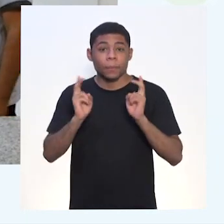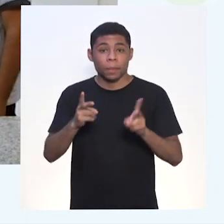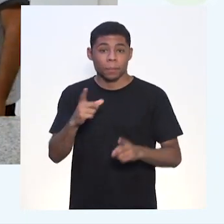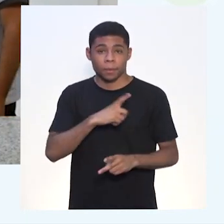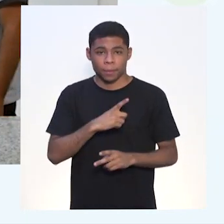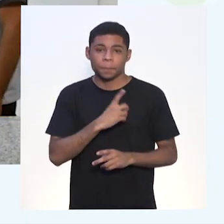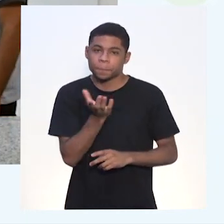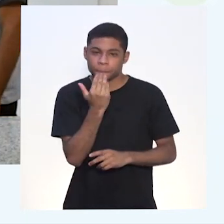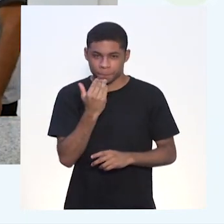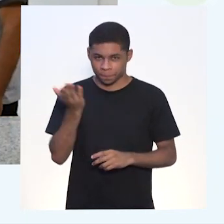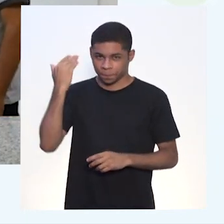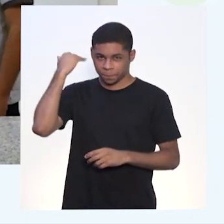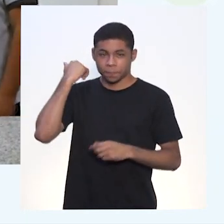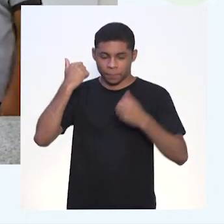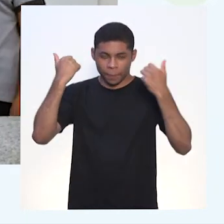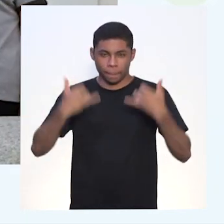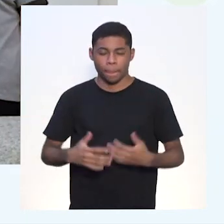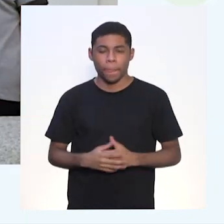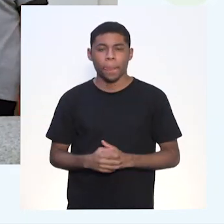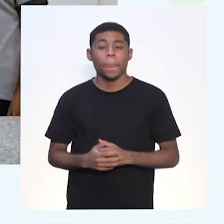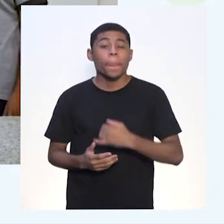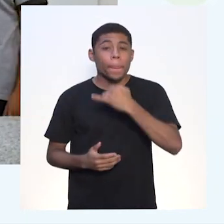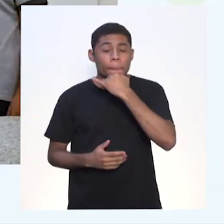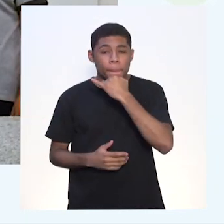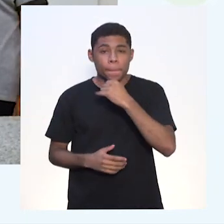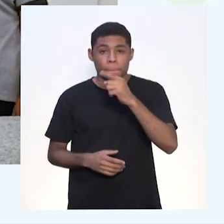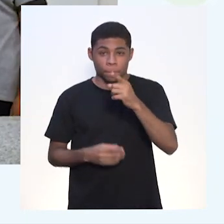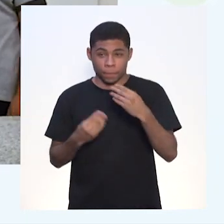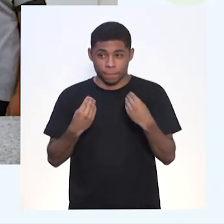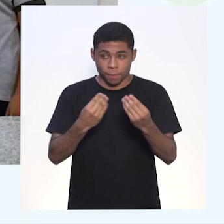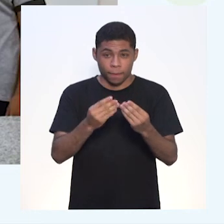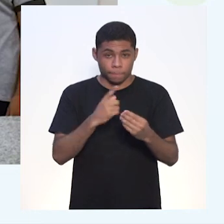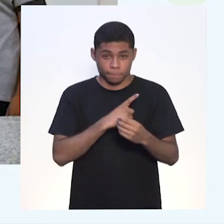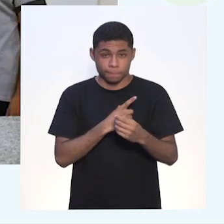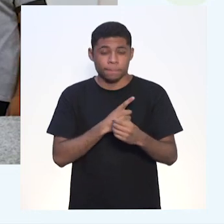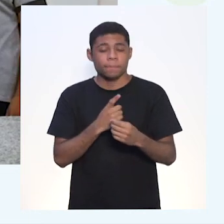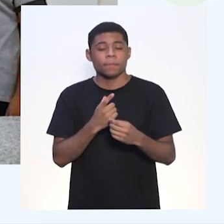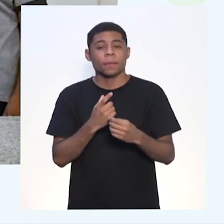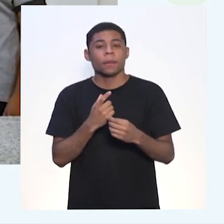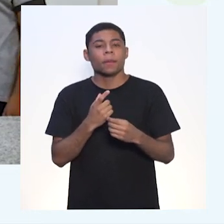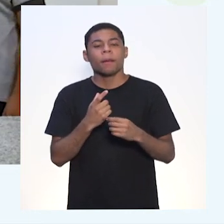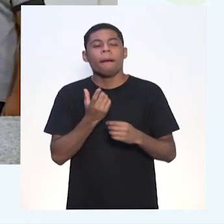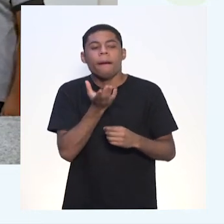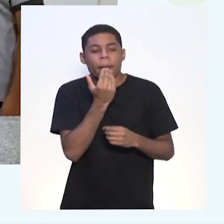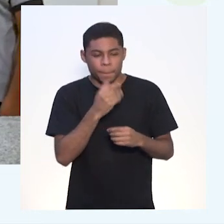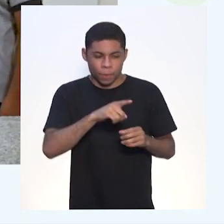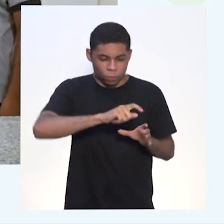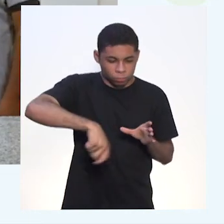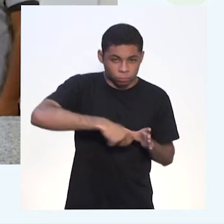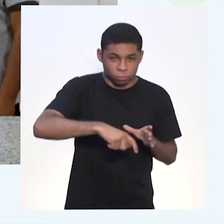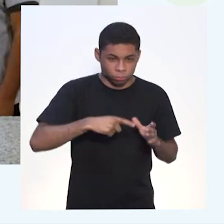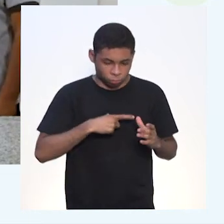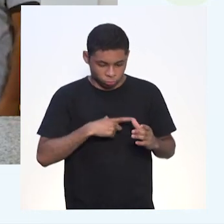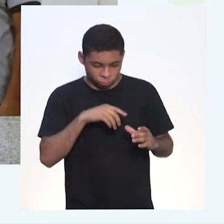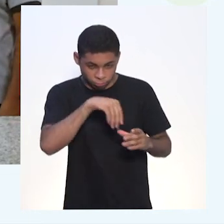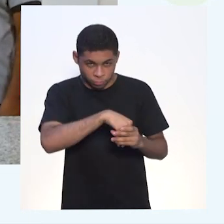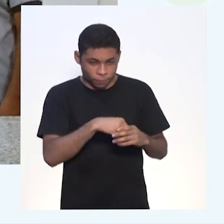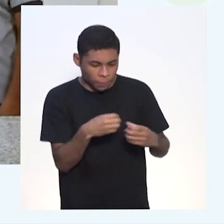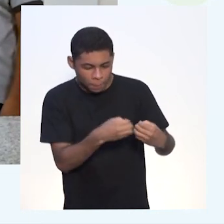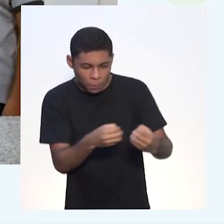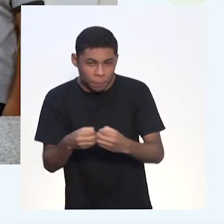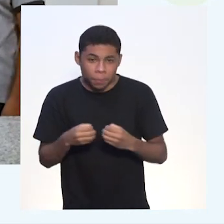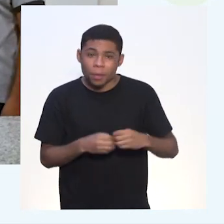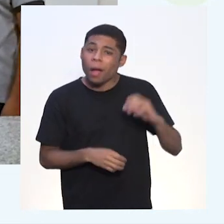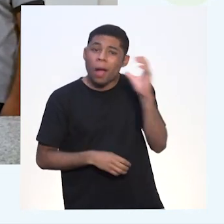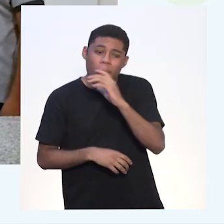alimento mesmo que a gente já citou, né? Então, quando você fraciona, você divide o alimento para você cozinhar, acaba com que essa transformação ela